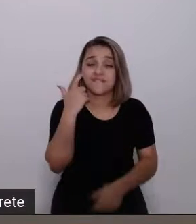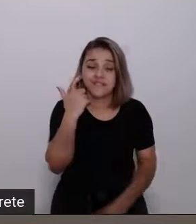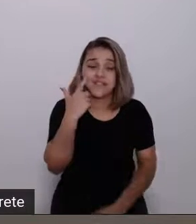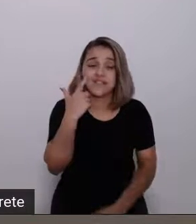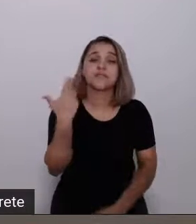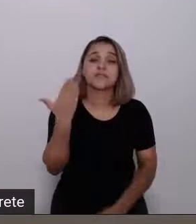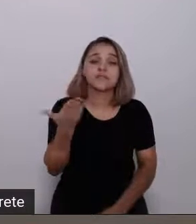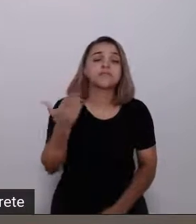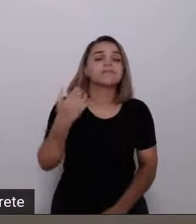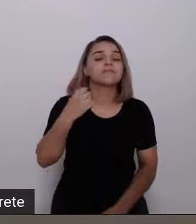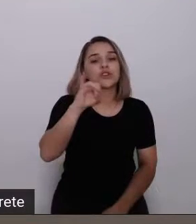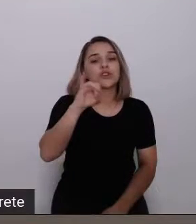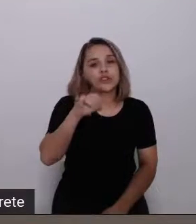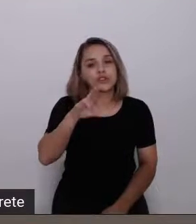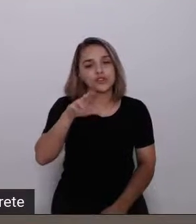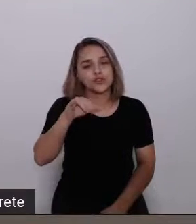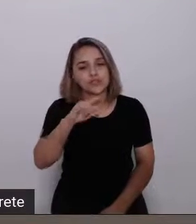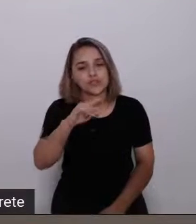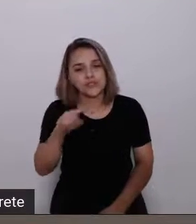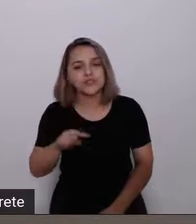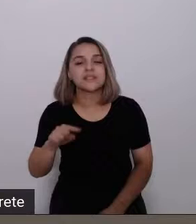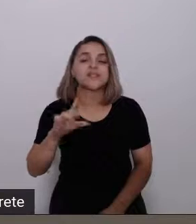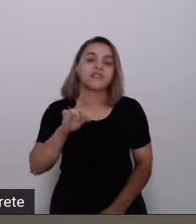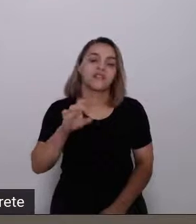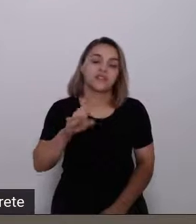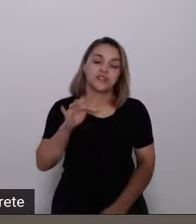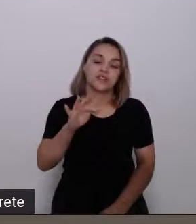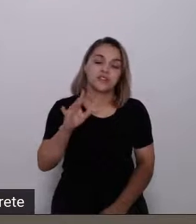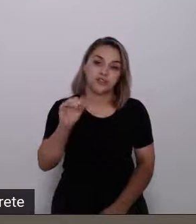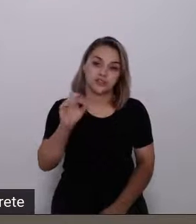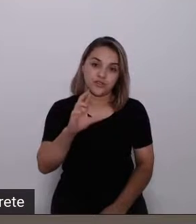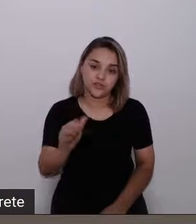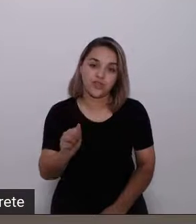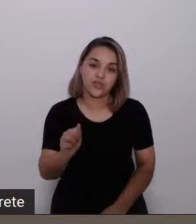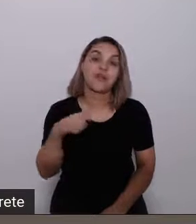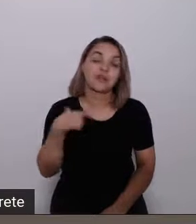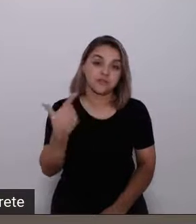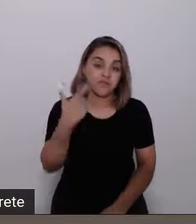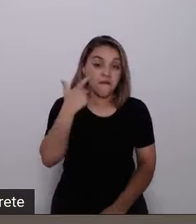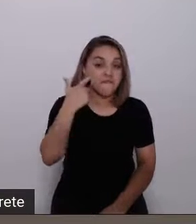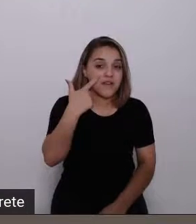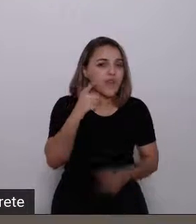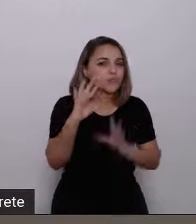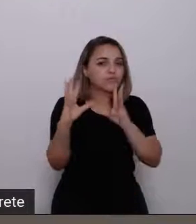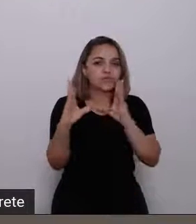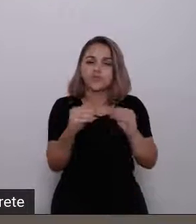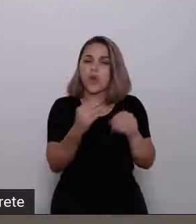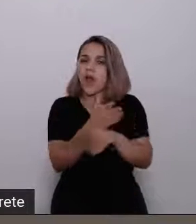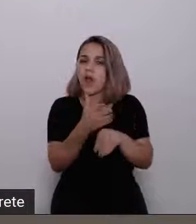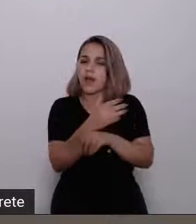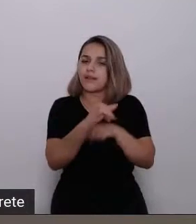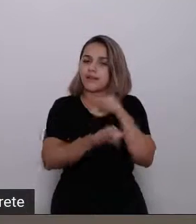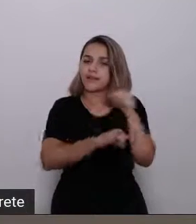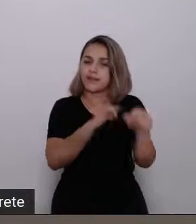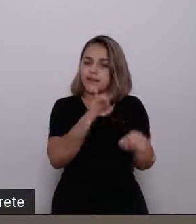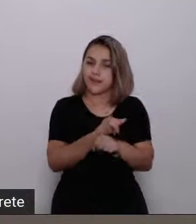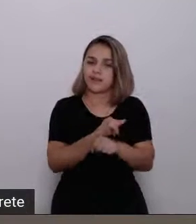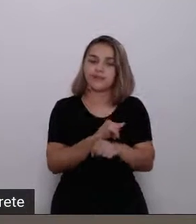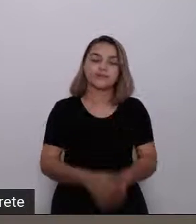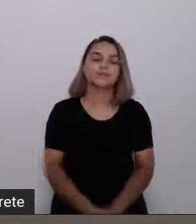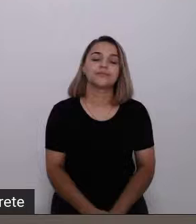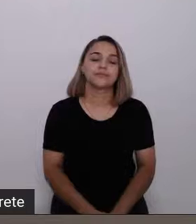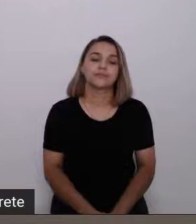que o museu ponha tudo à exposição e tenha tudo na internet. Um pouco de equidade para todos.